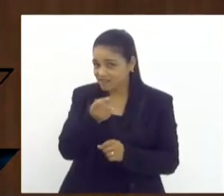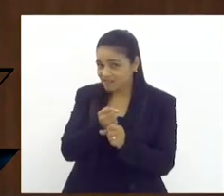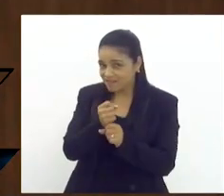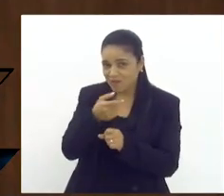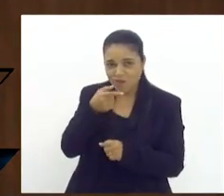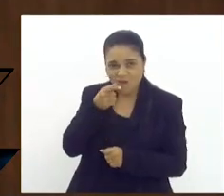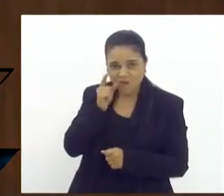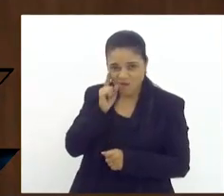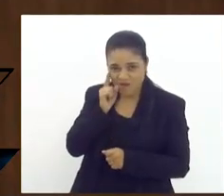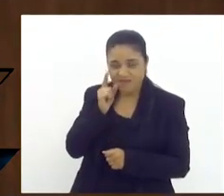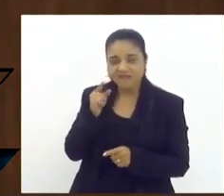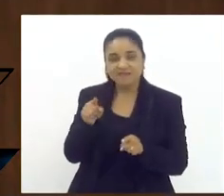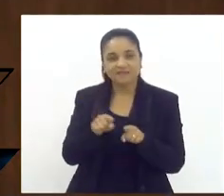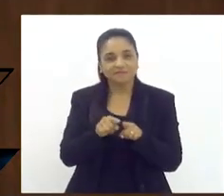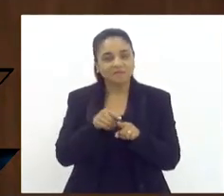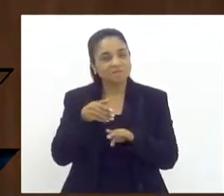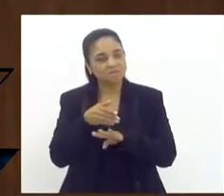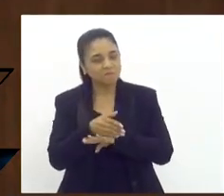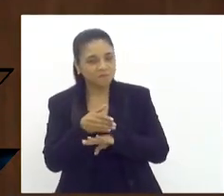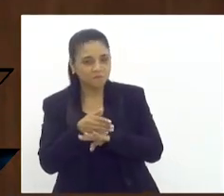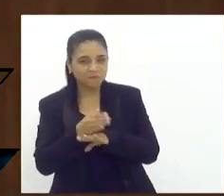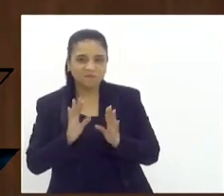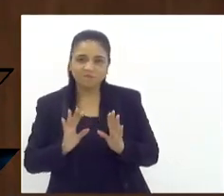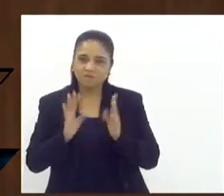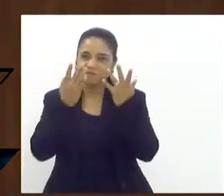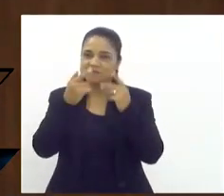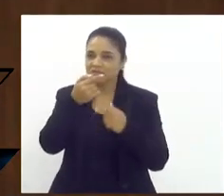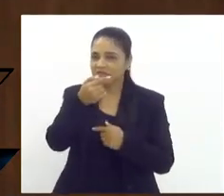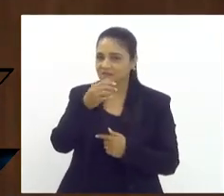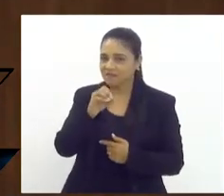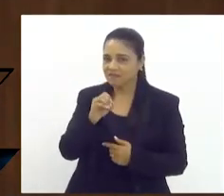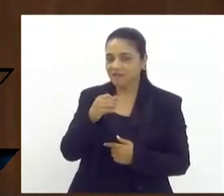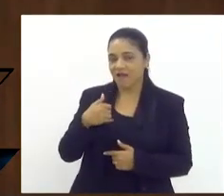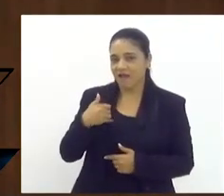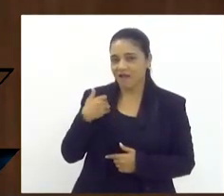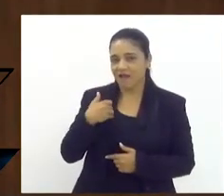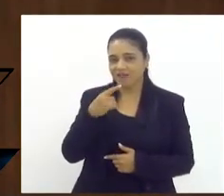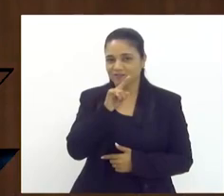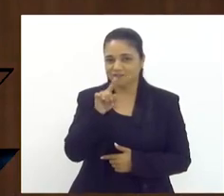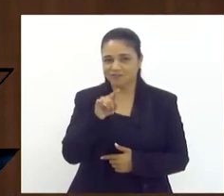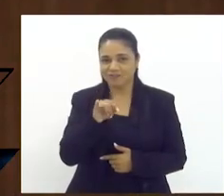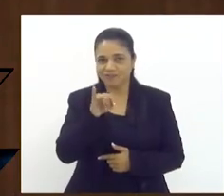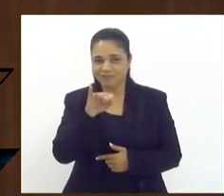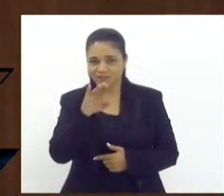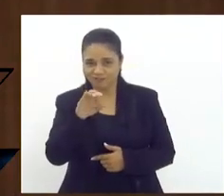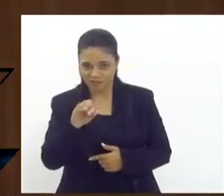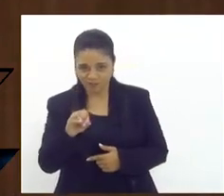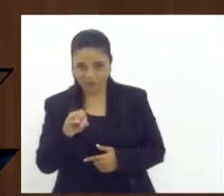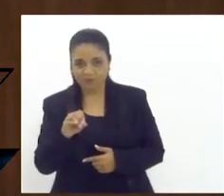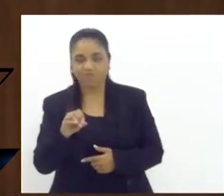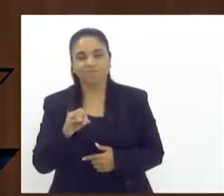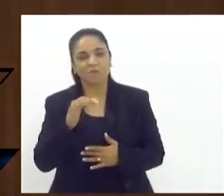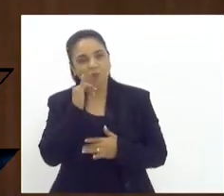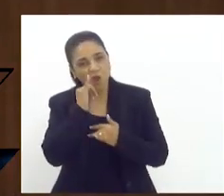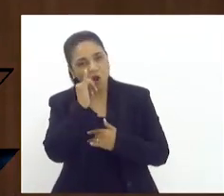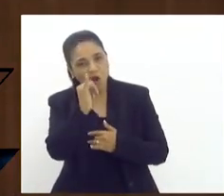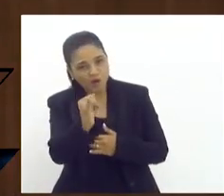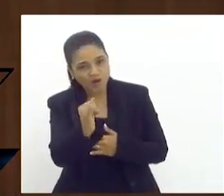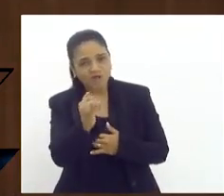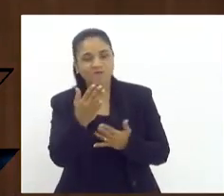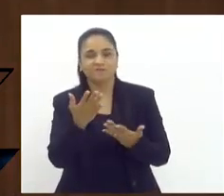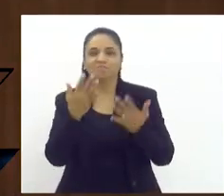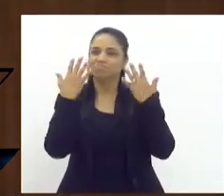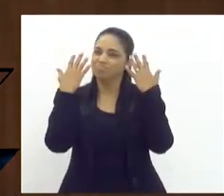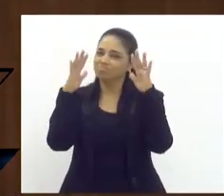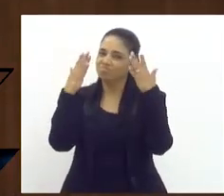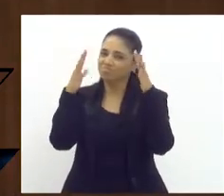participou também comemorando os 70 anos do galinho de Quintino essa minha comunicação e